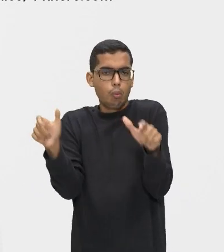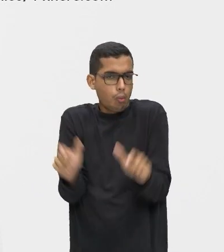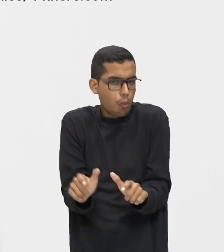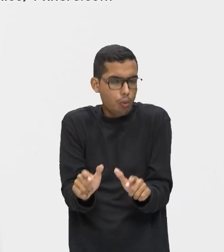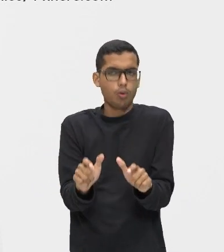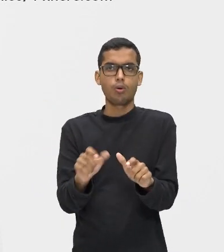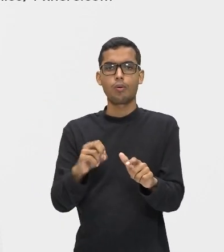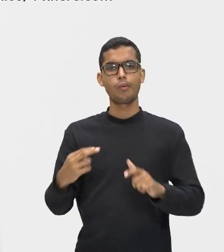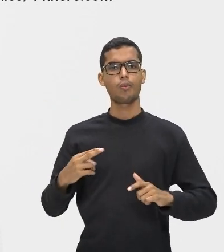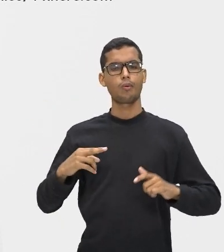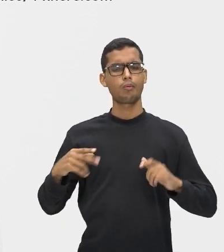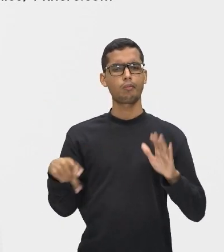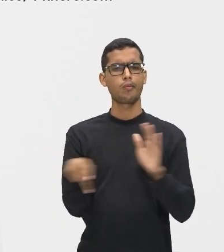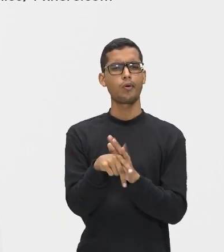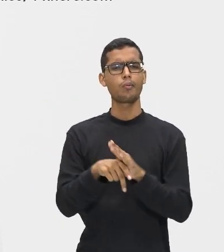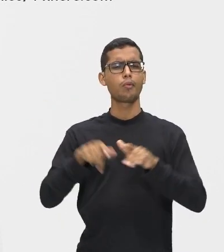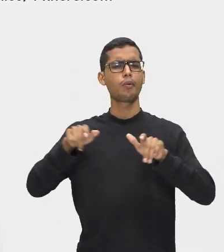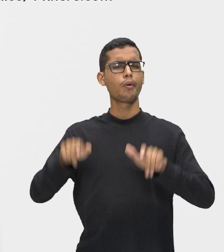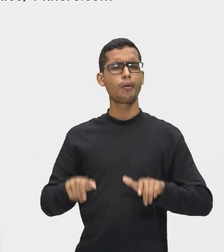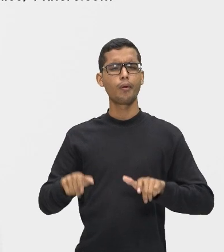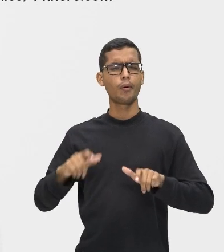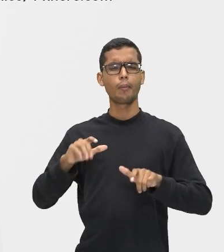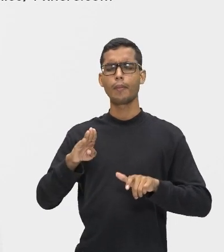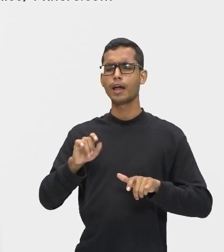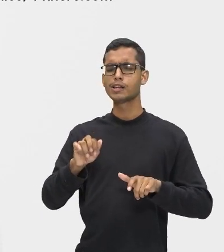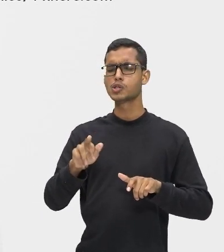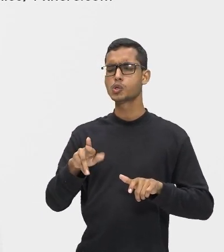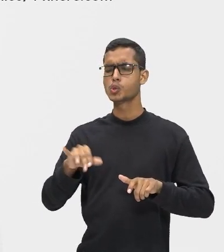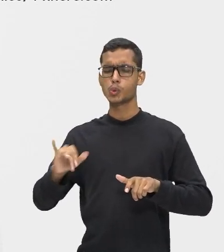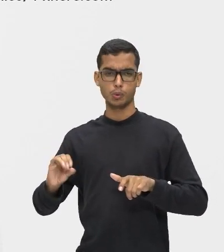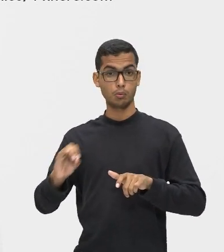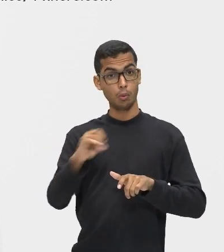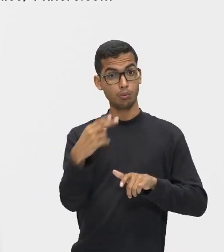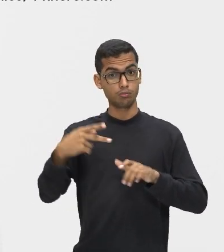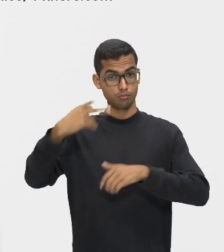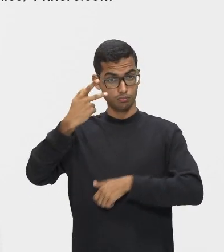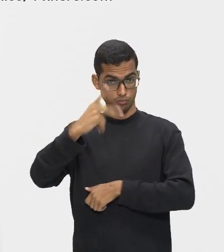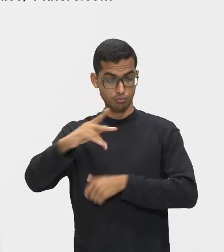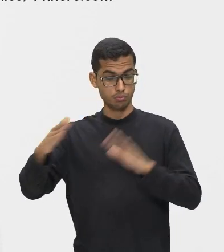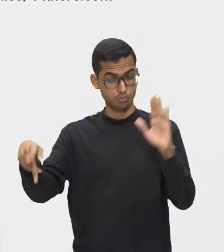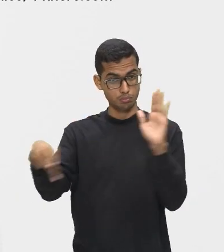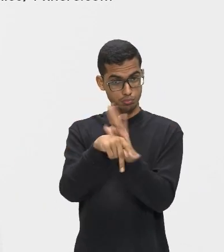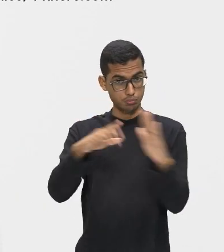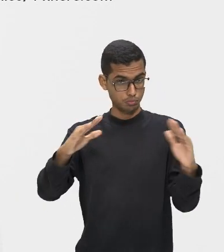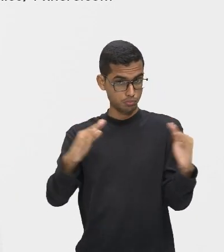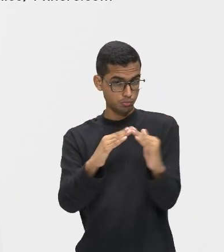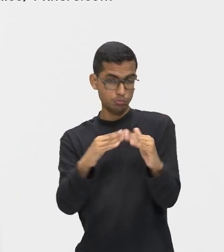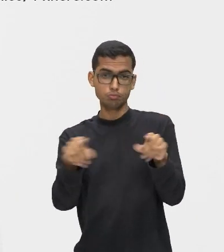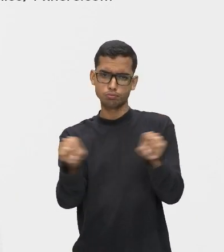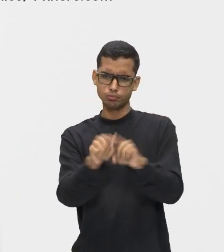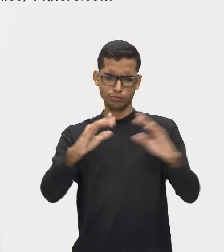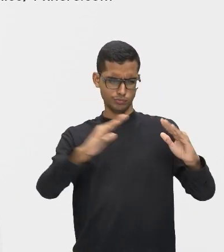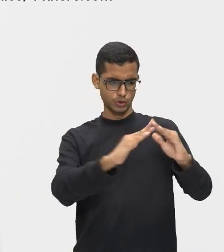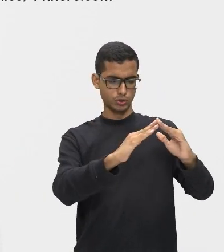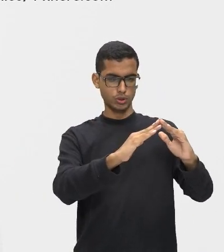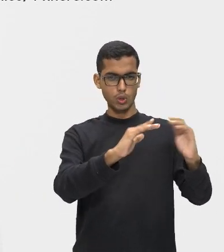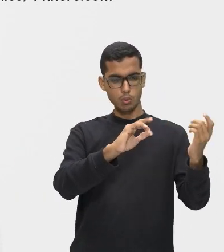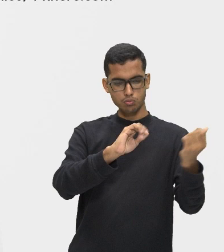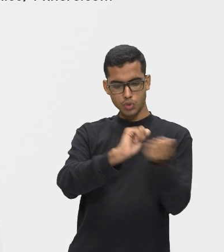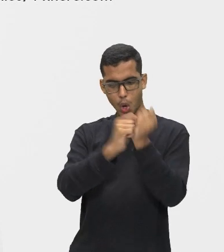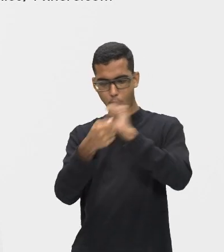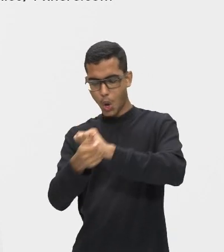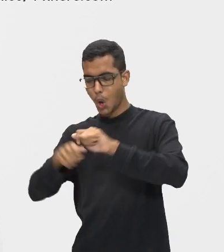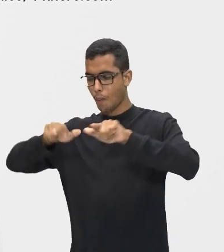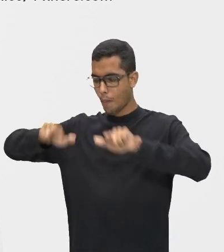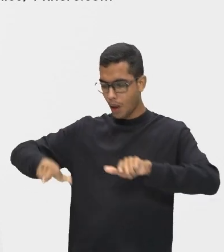um bairro apenas, até mesmo um mapa da tua casa. A tua casa pode ser colocada num papel e a gente vai estar fazendo um mapa da